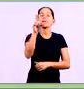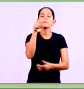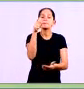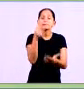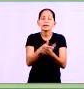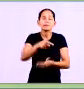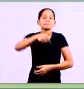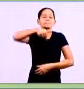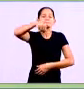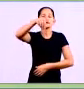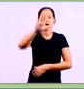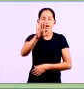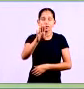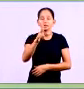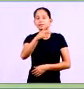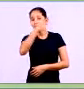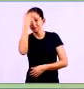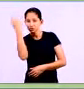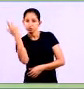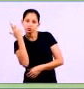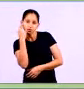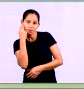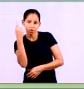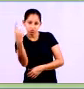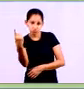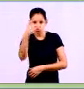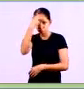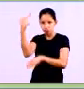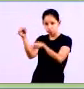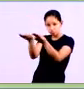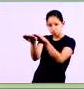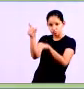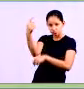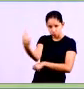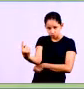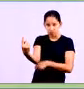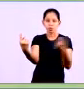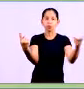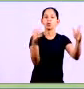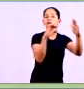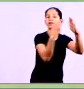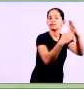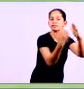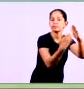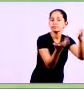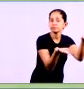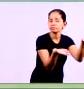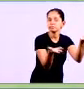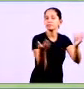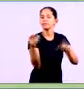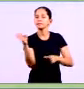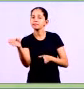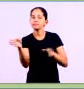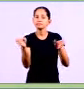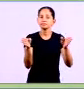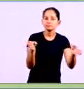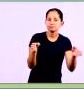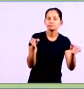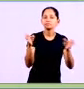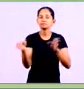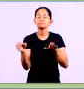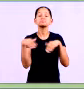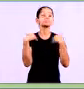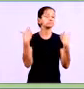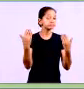tributo? Pessoa física ou pessoa jurídica? Quem ganha mais ou quem ganha menos no